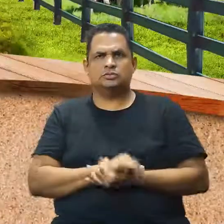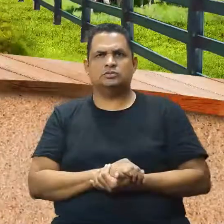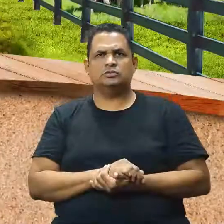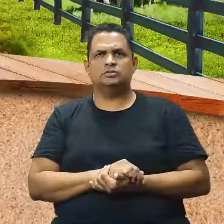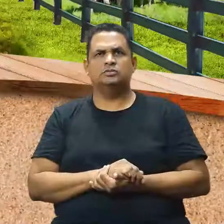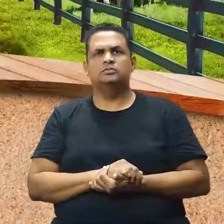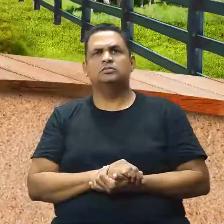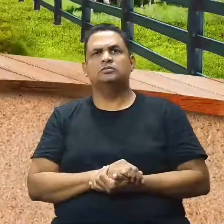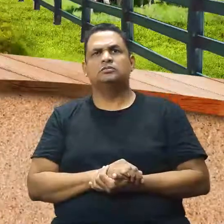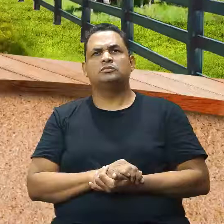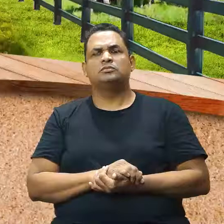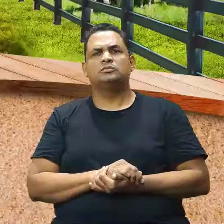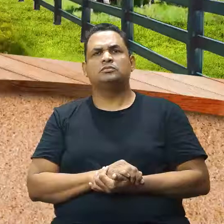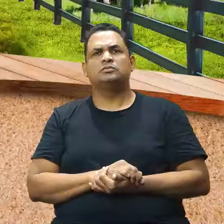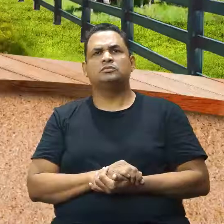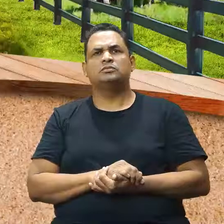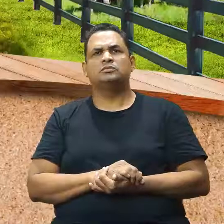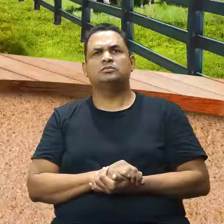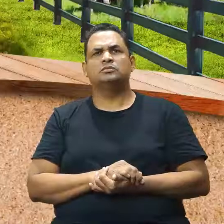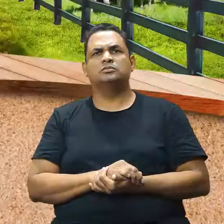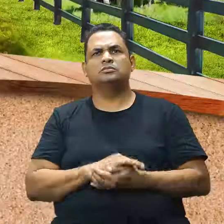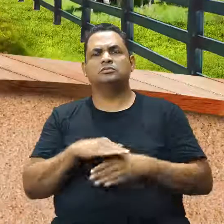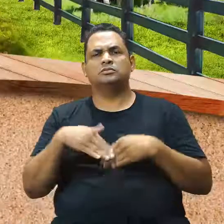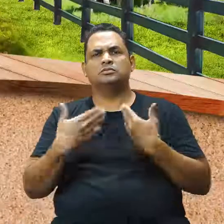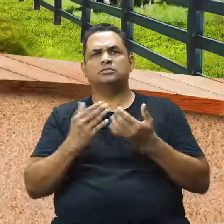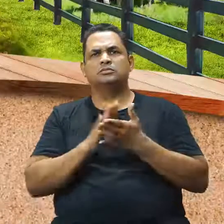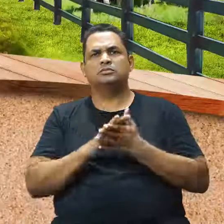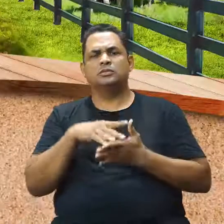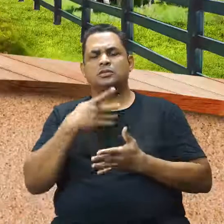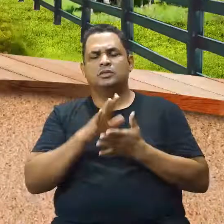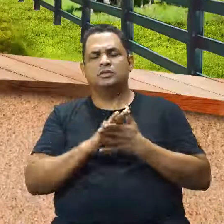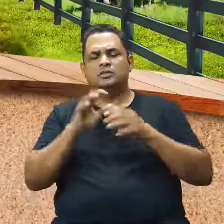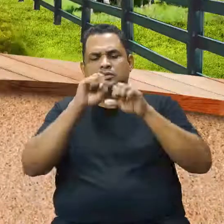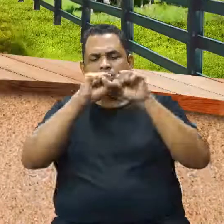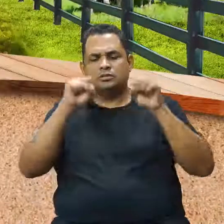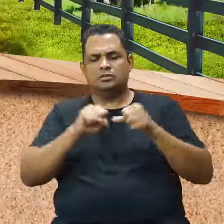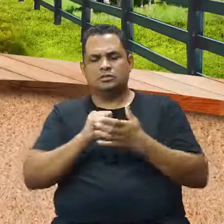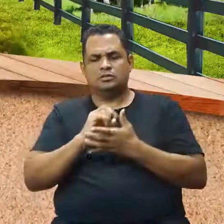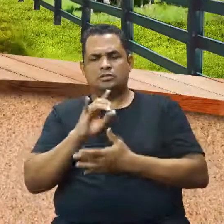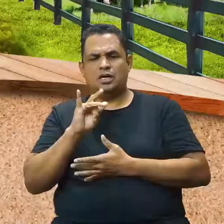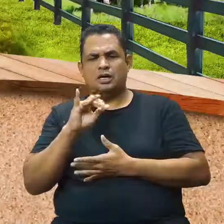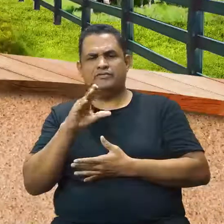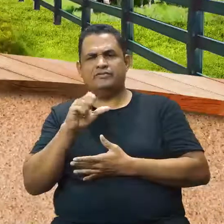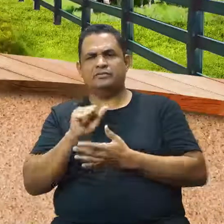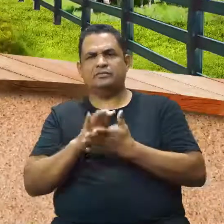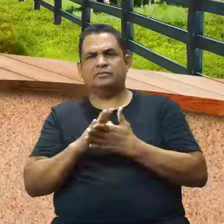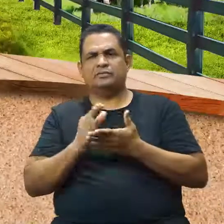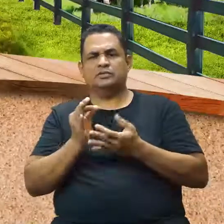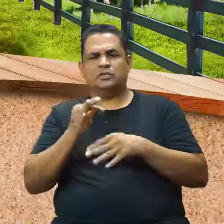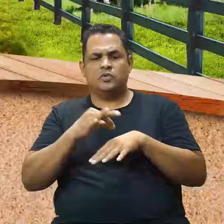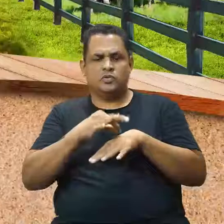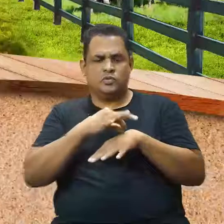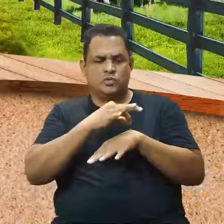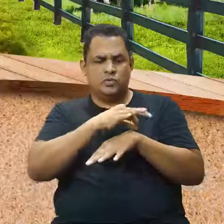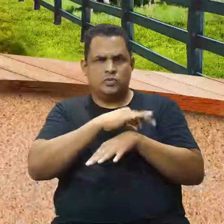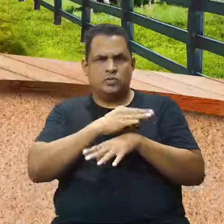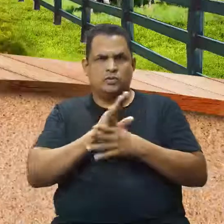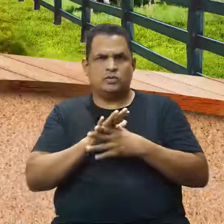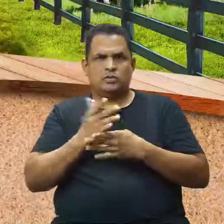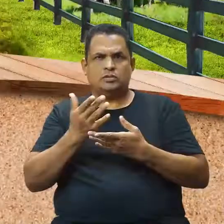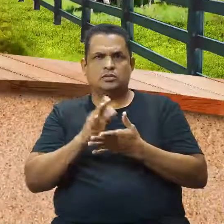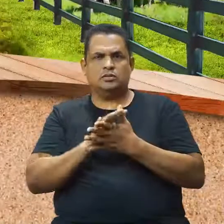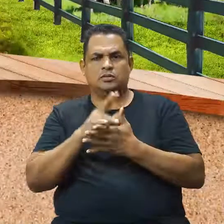Tá bom? Agora, quando a gente está falando de sistema SAFs, a formiga não é... Tá entendendo? A formiga é